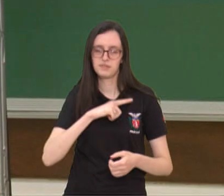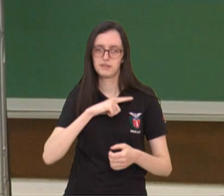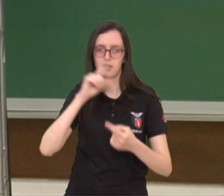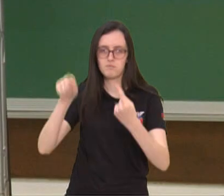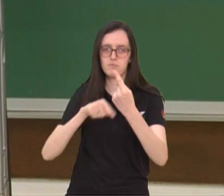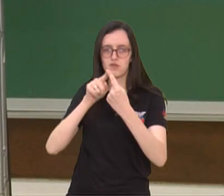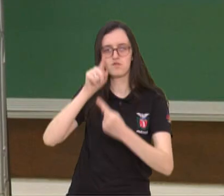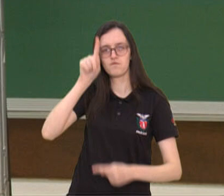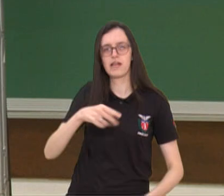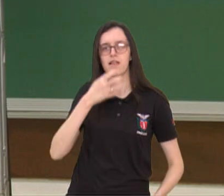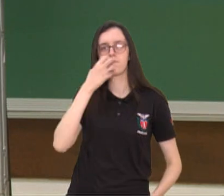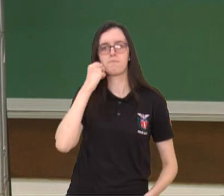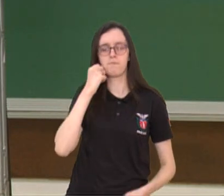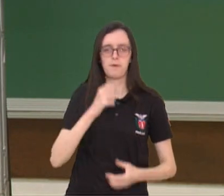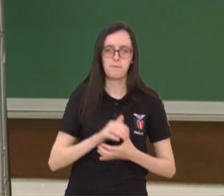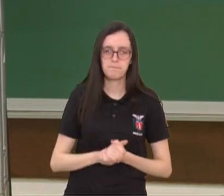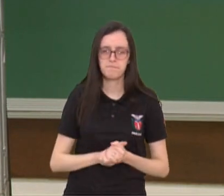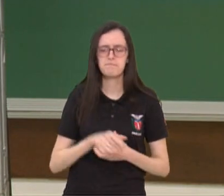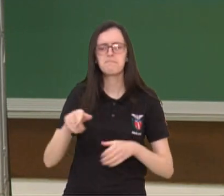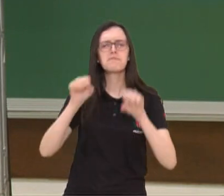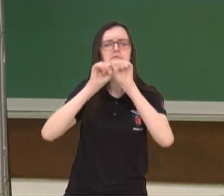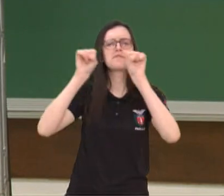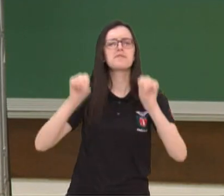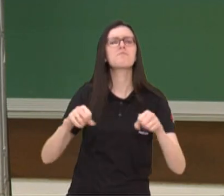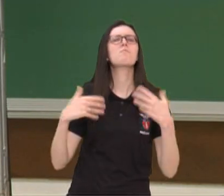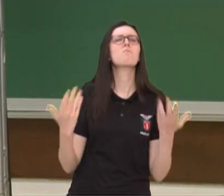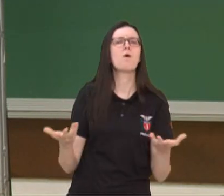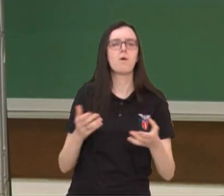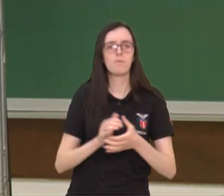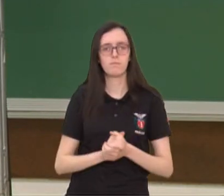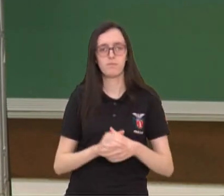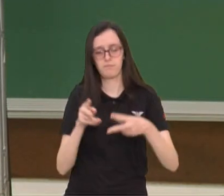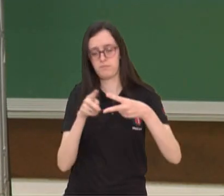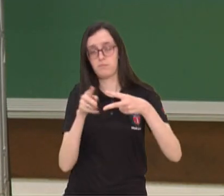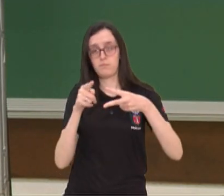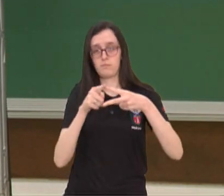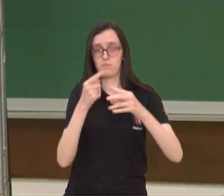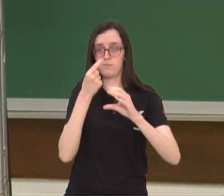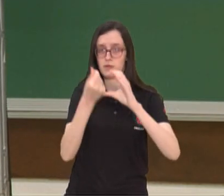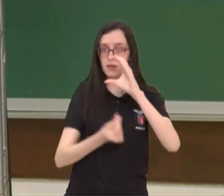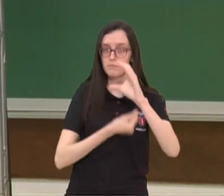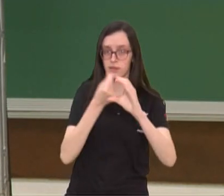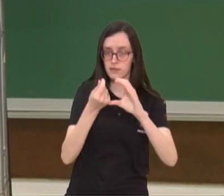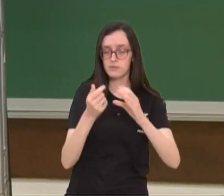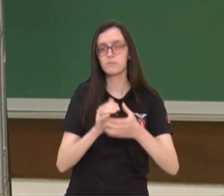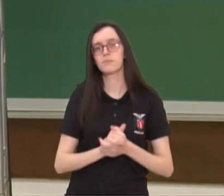lucro. Que sistema é esse? É o capitalismo?